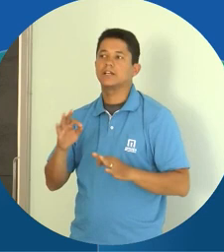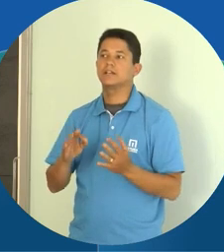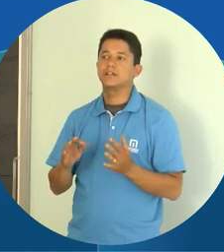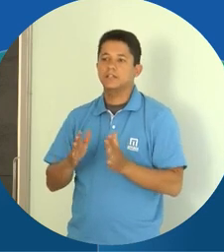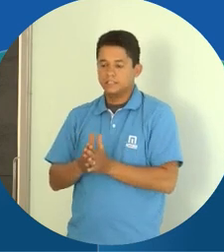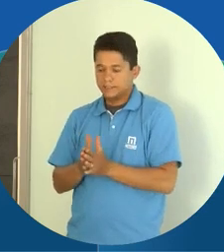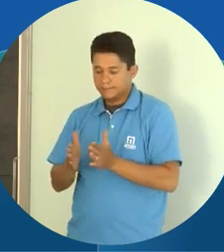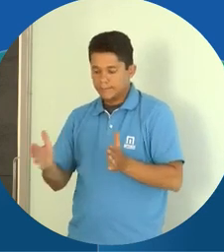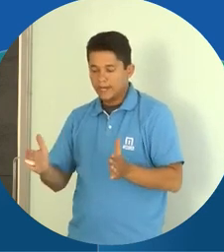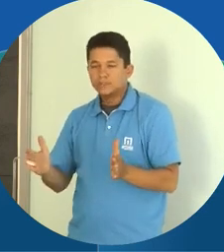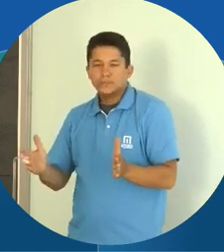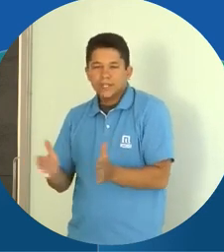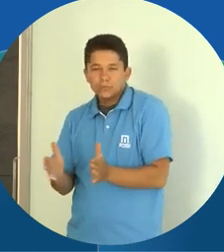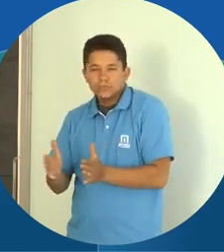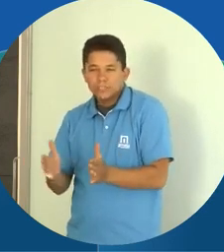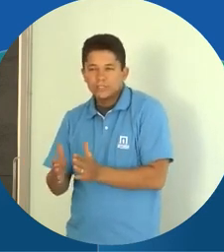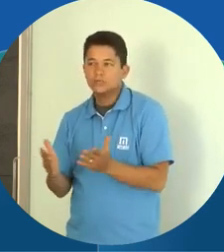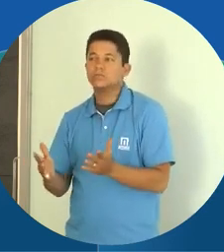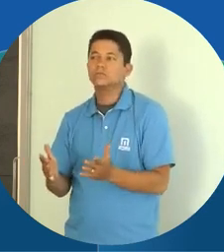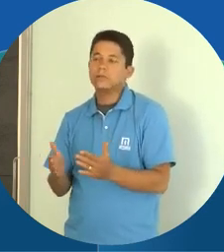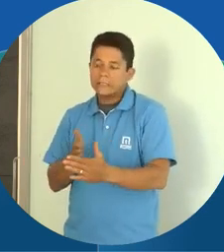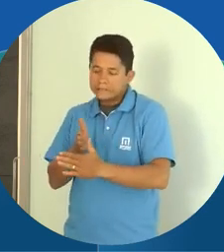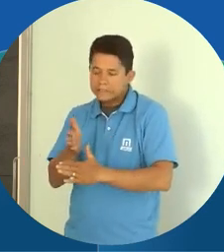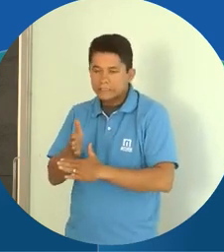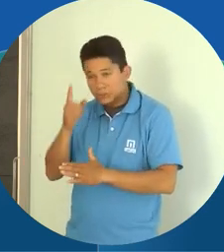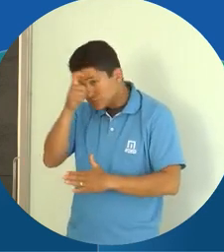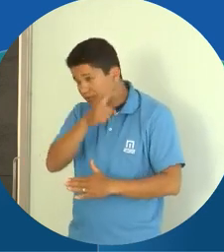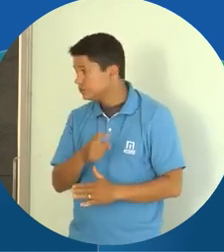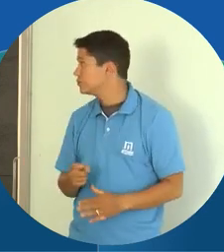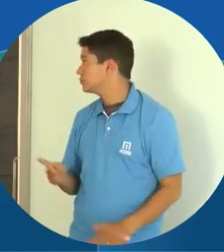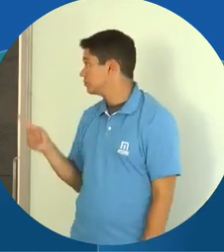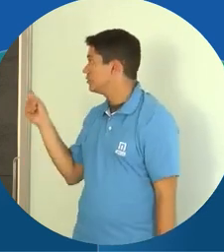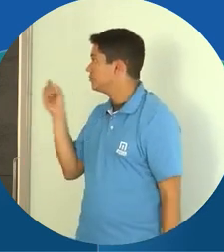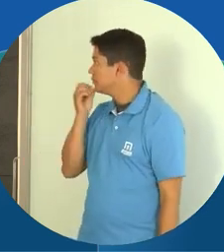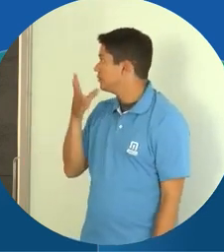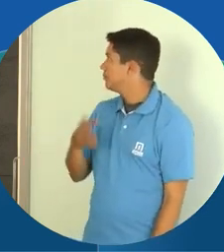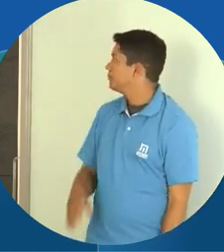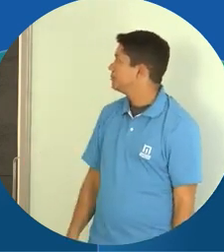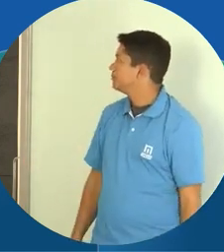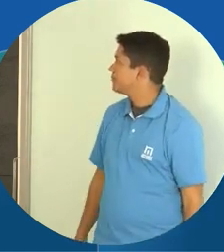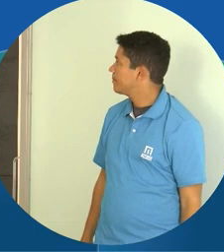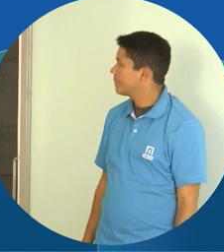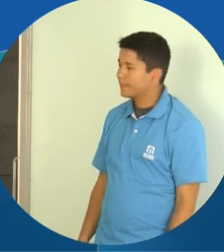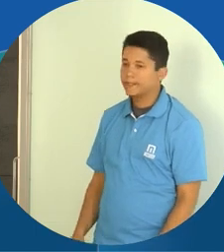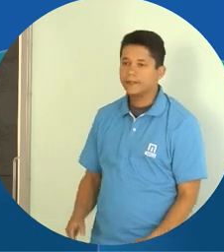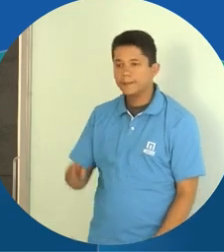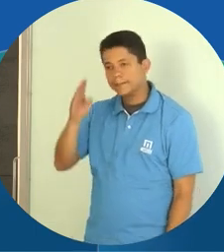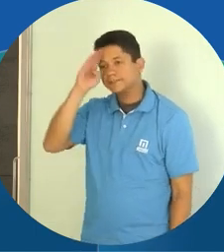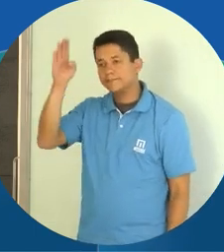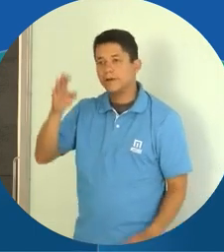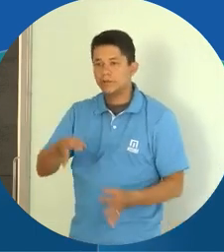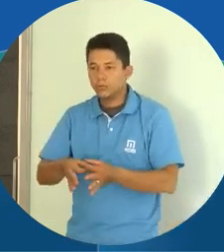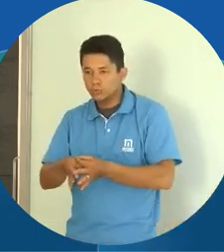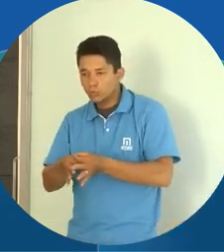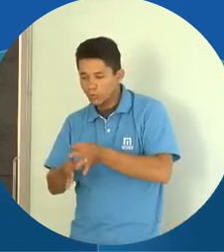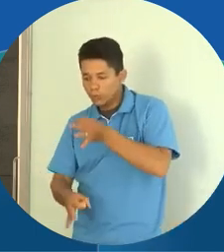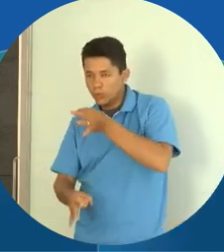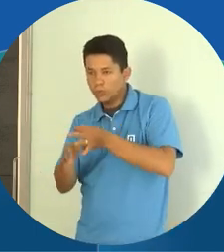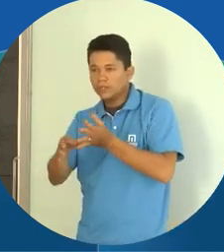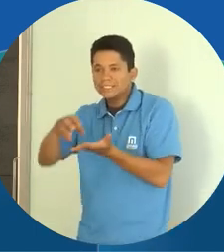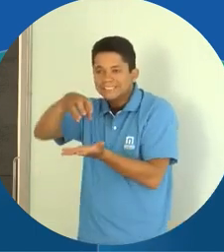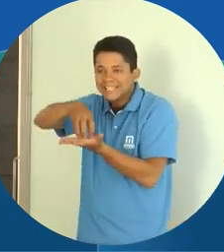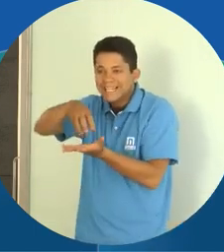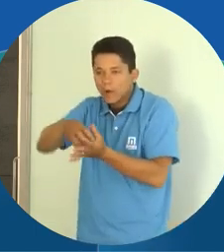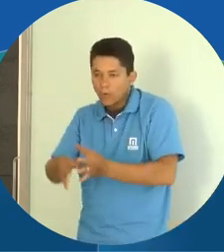reduzidos ou de menor acesso. Então, basicamente, ela tem um tubo central, que é esse tubo manchete,